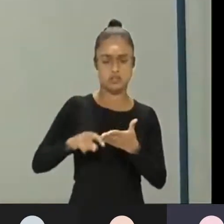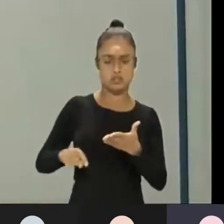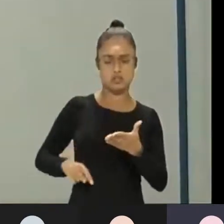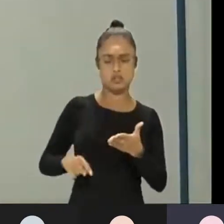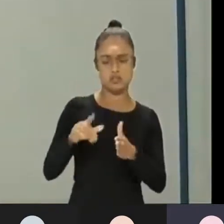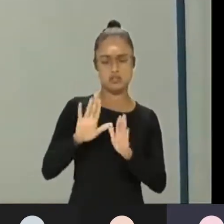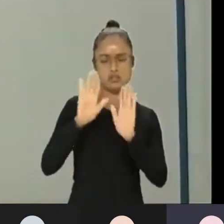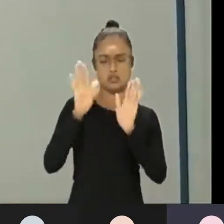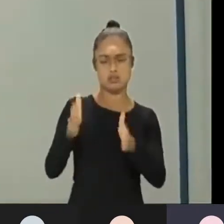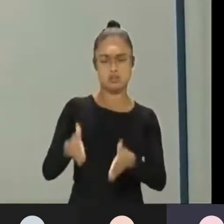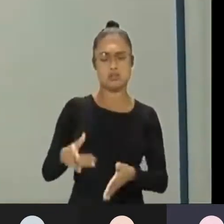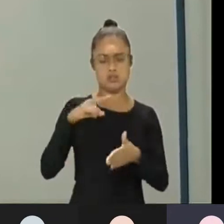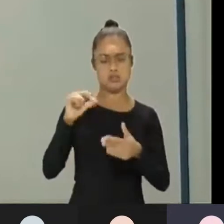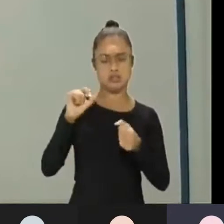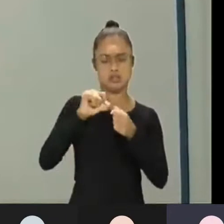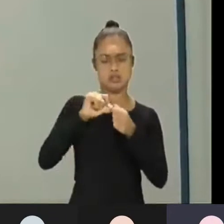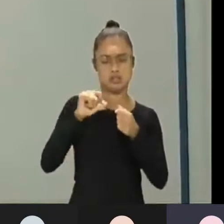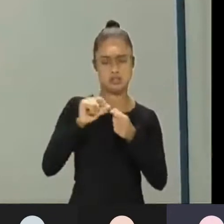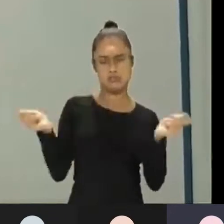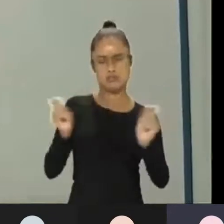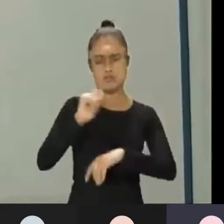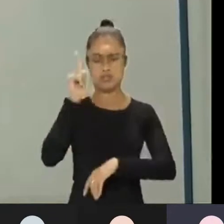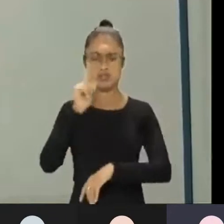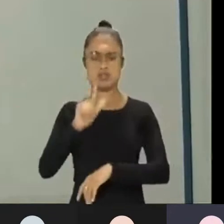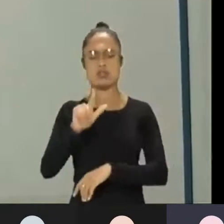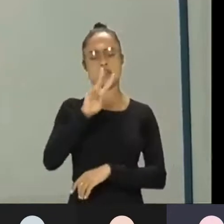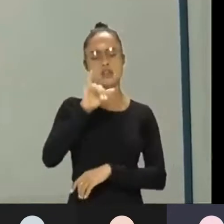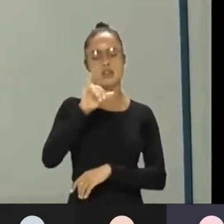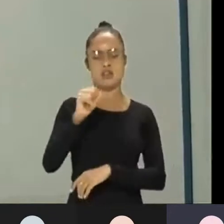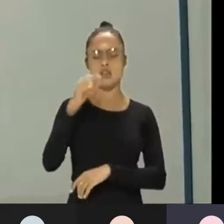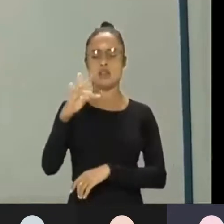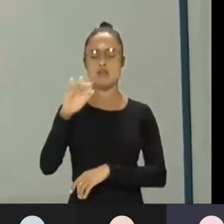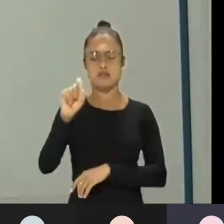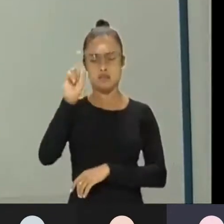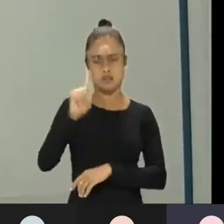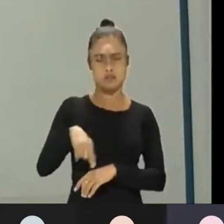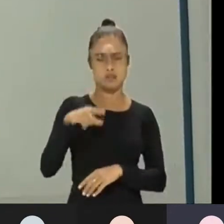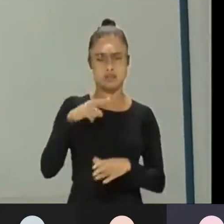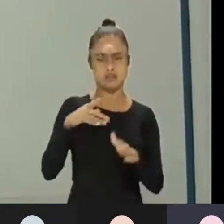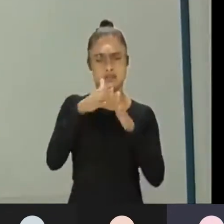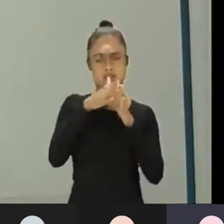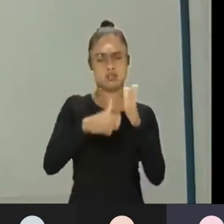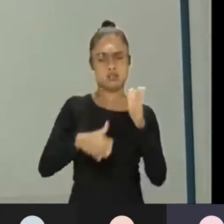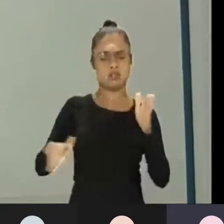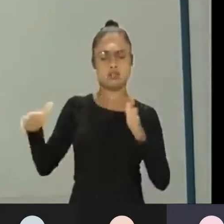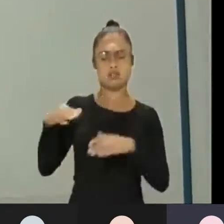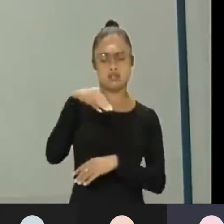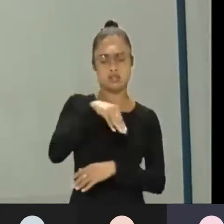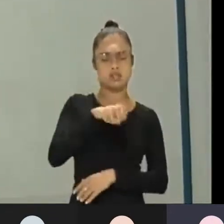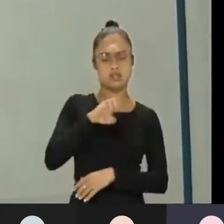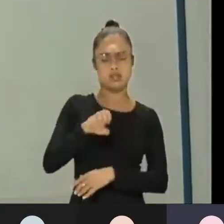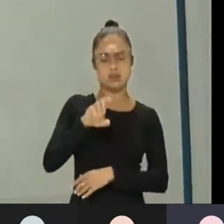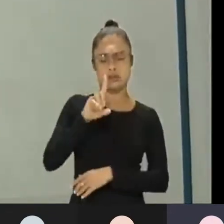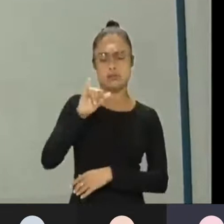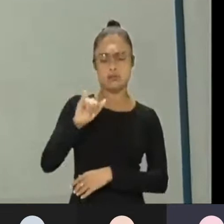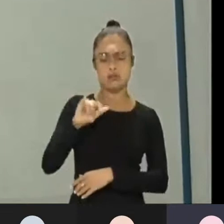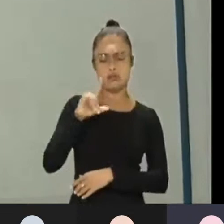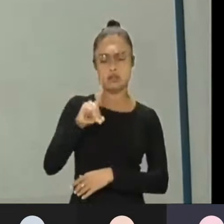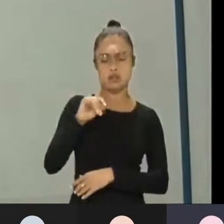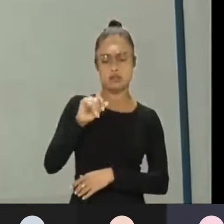do roteiro. Então, você vai considerar essas vistas e fazer a partir dessas medidas. E com